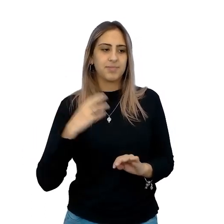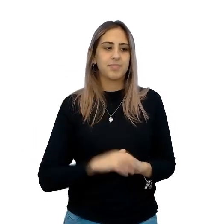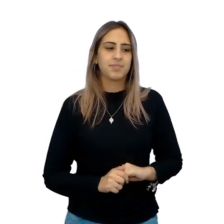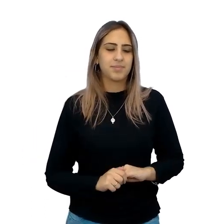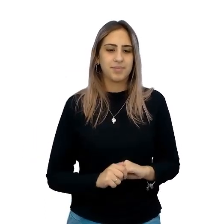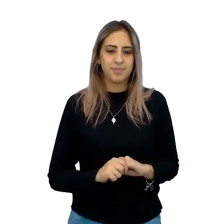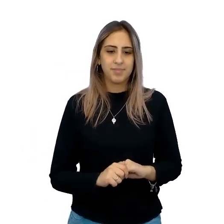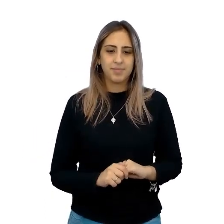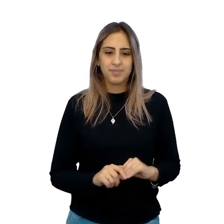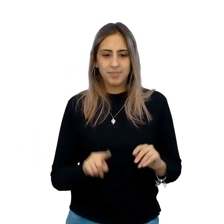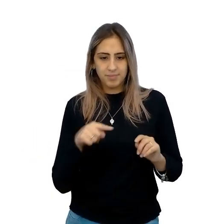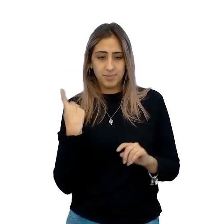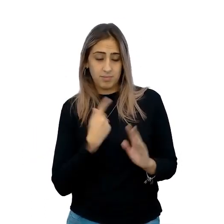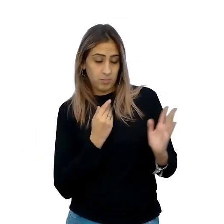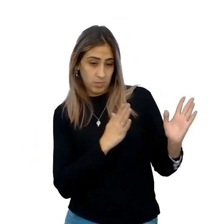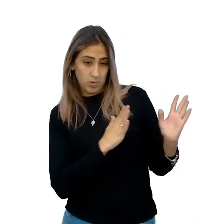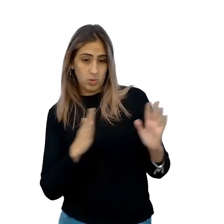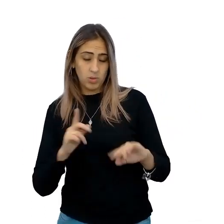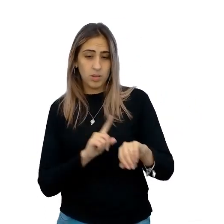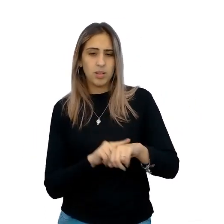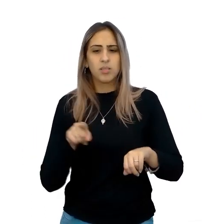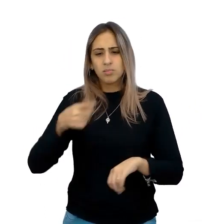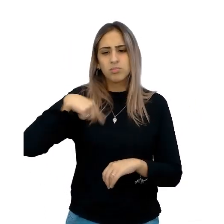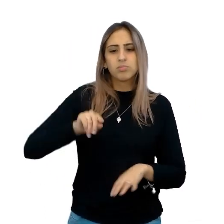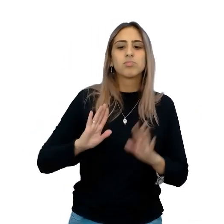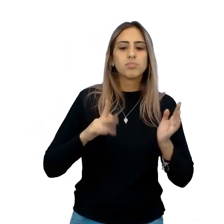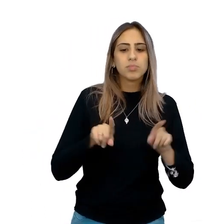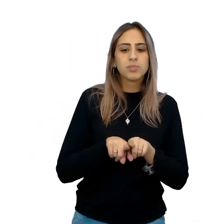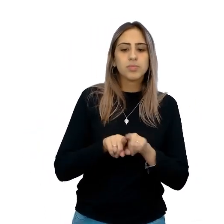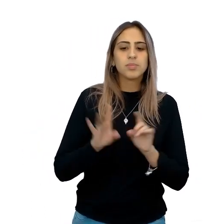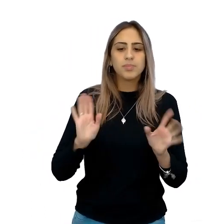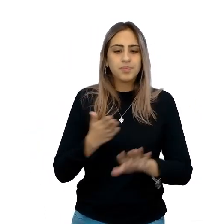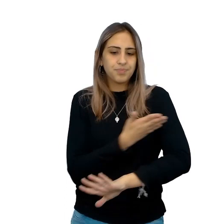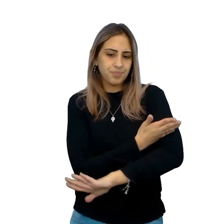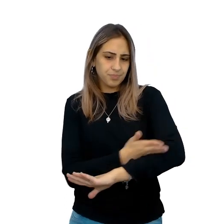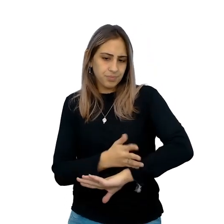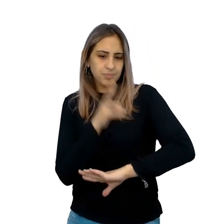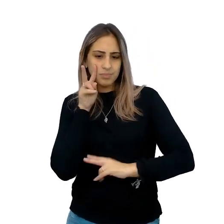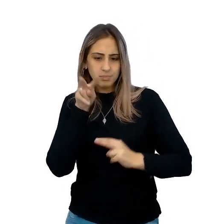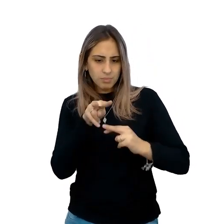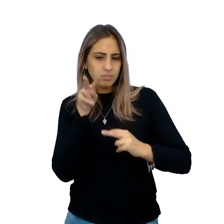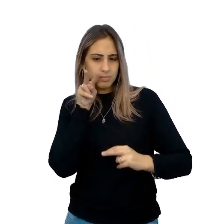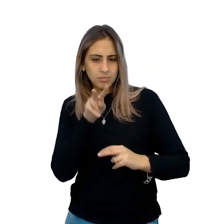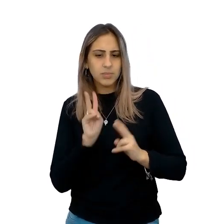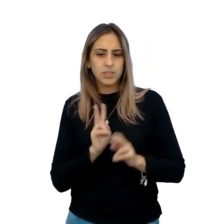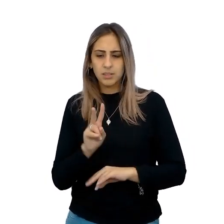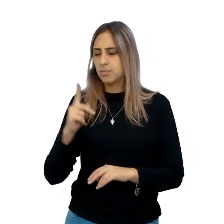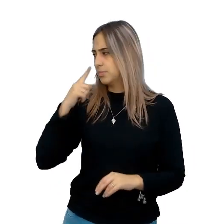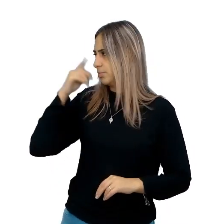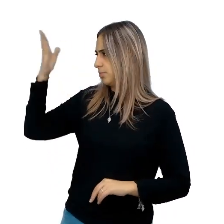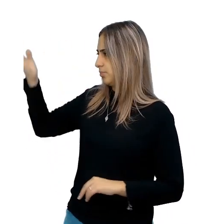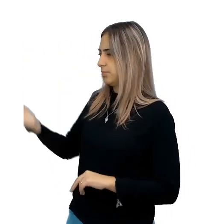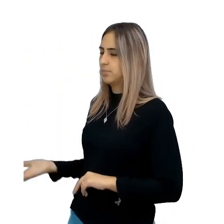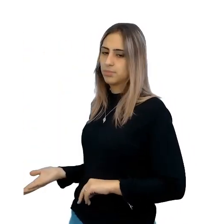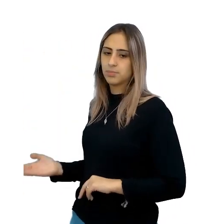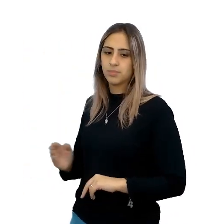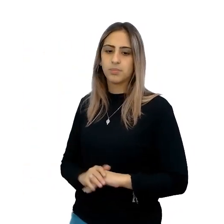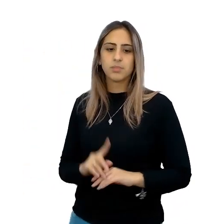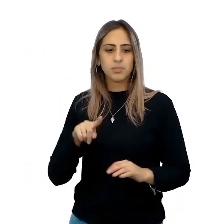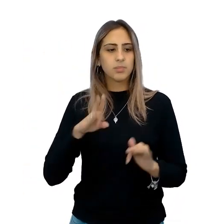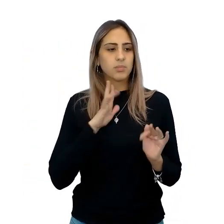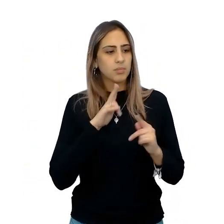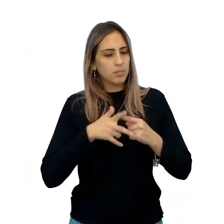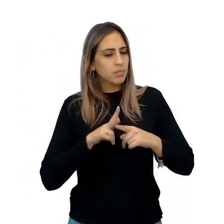Chegamos, então, na nossa linha do tempo, né? Vocês também já estavam acostumados a vê-la lá no 1º bimestre. É uma